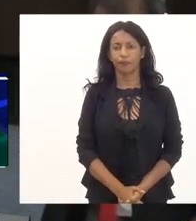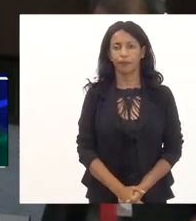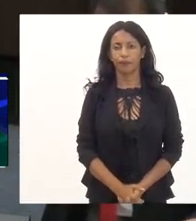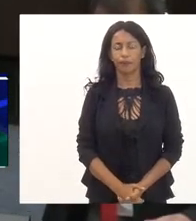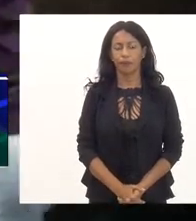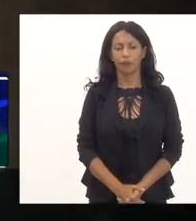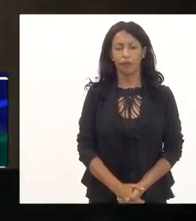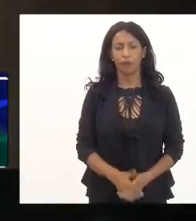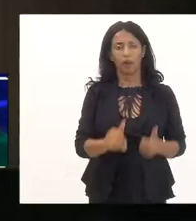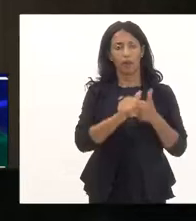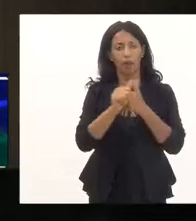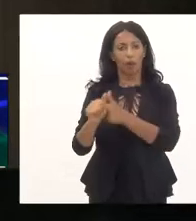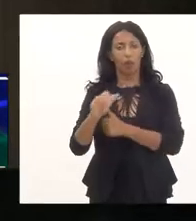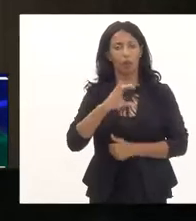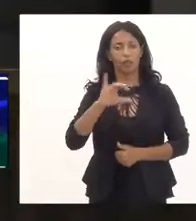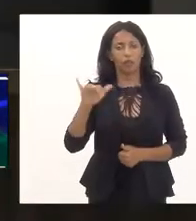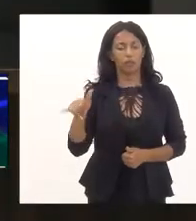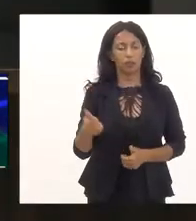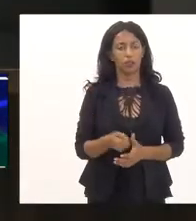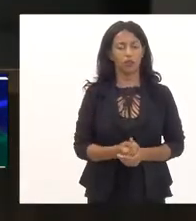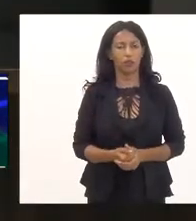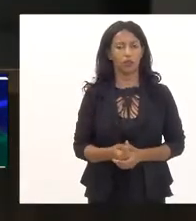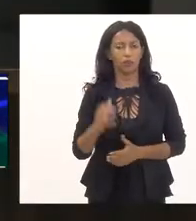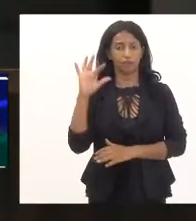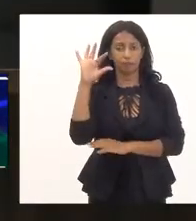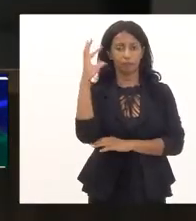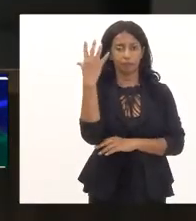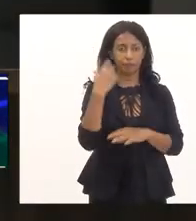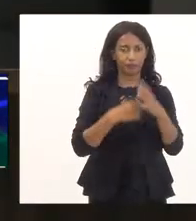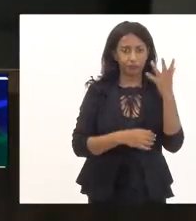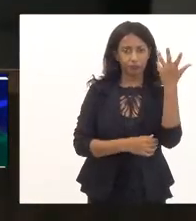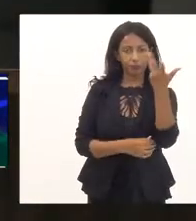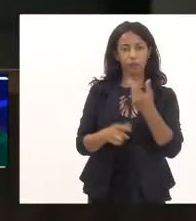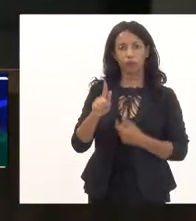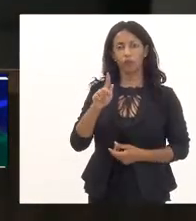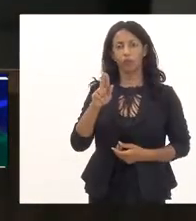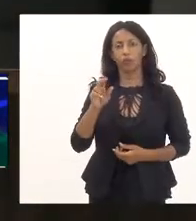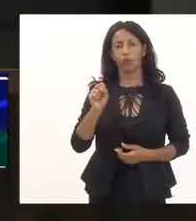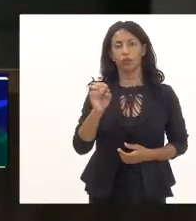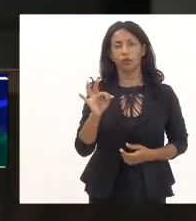Compõe CCJ, presidente. Pela Comissão de Defesa do Meio Ambiente, deputado Gustavo Schmidt.